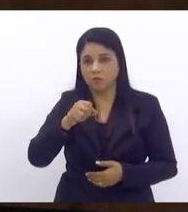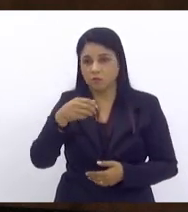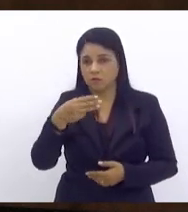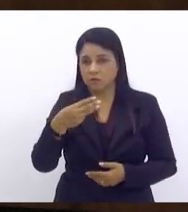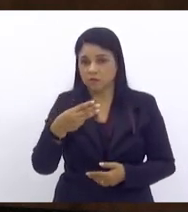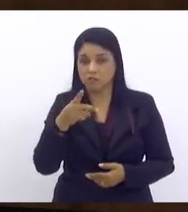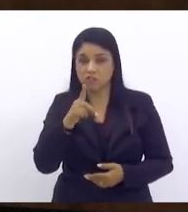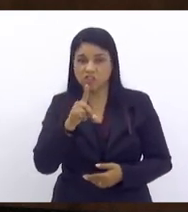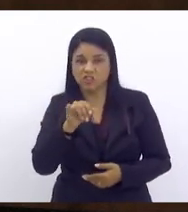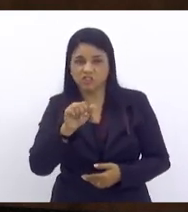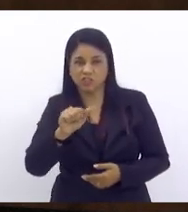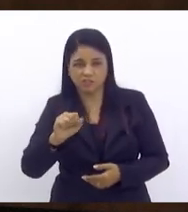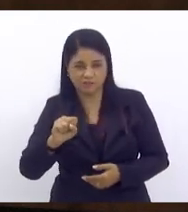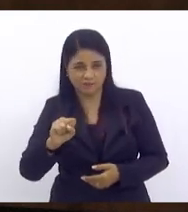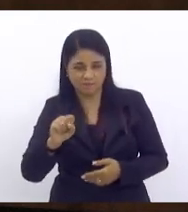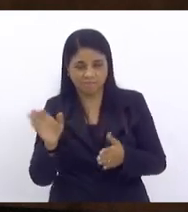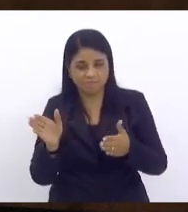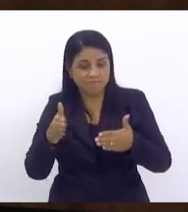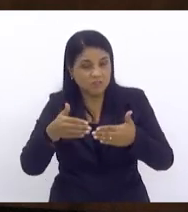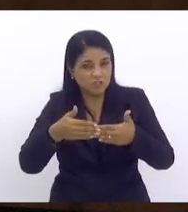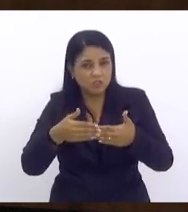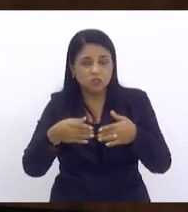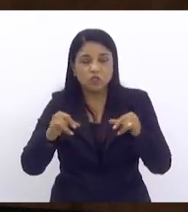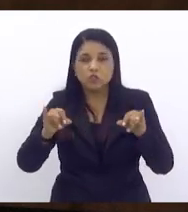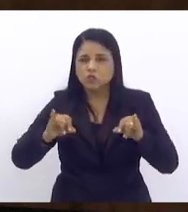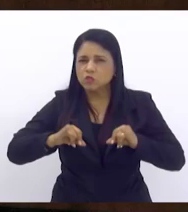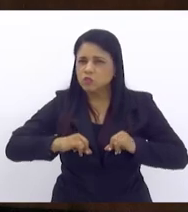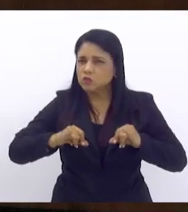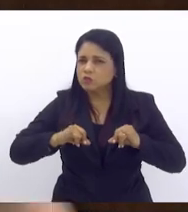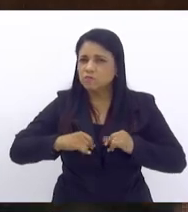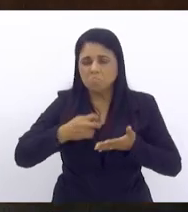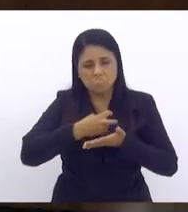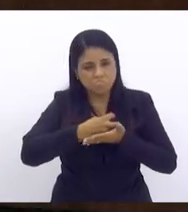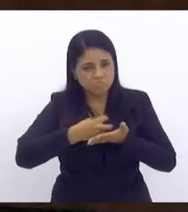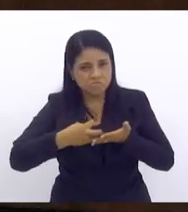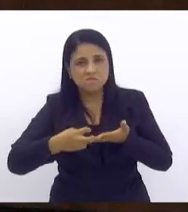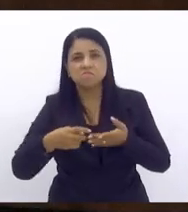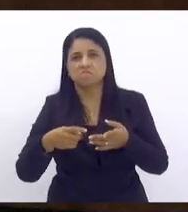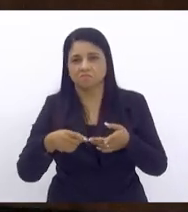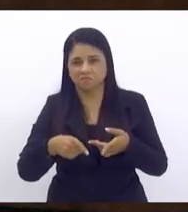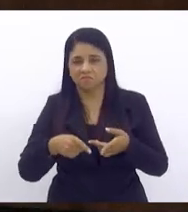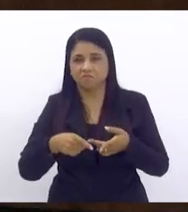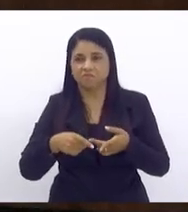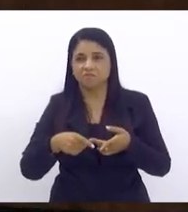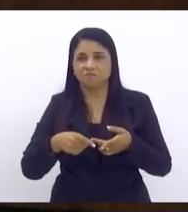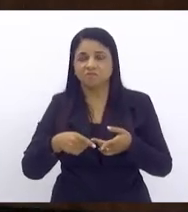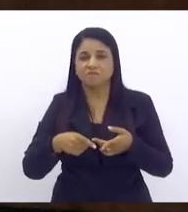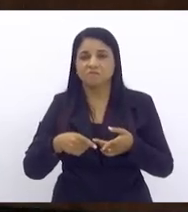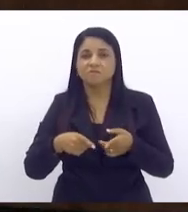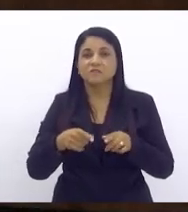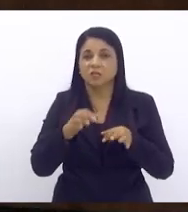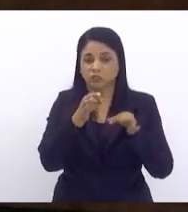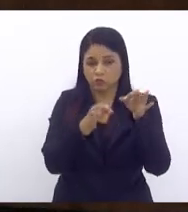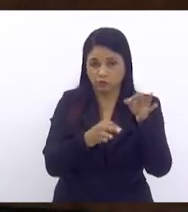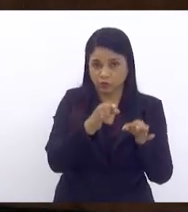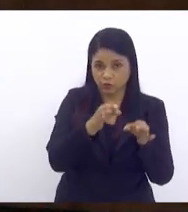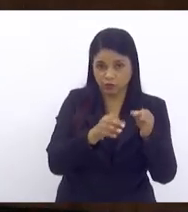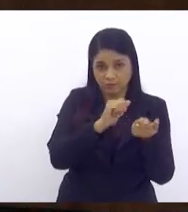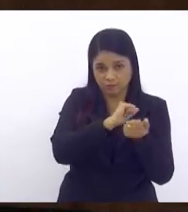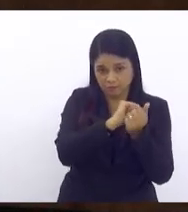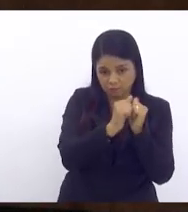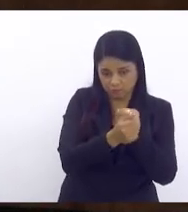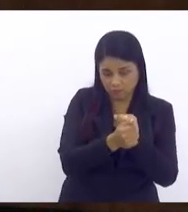dias, sofreu uma dupla punição, não só a punição da Justiça